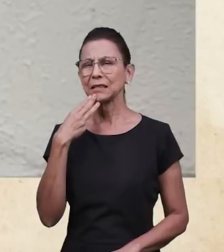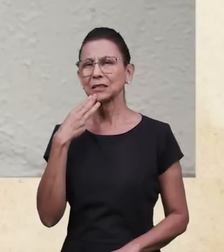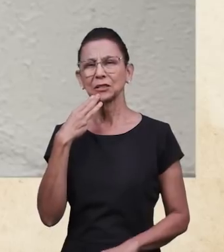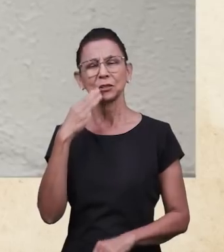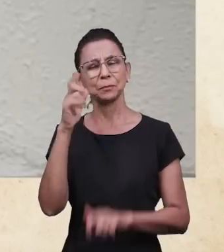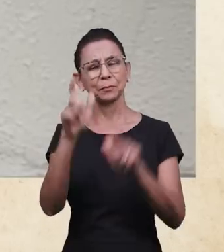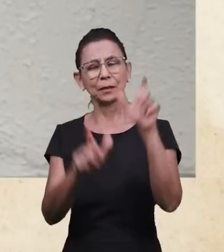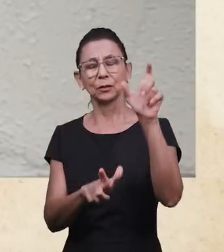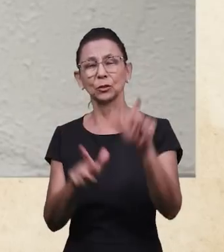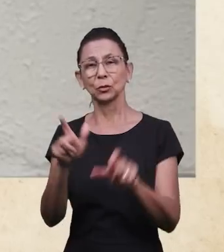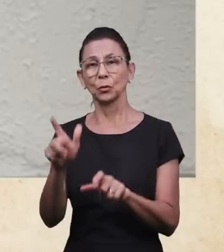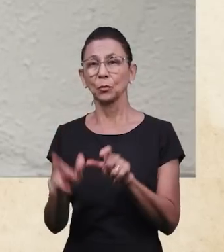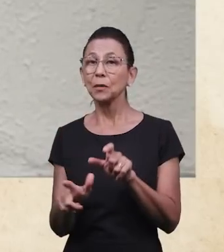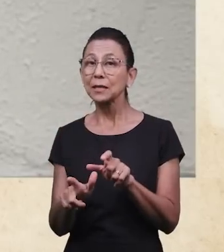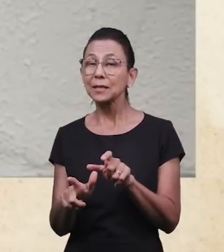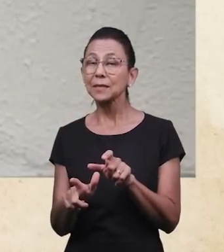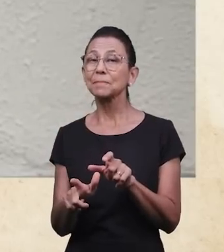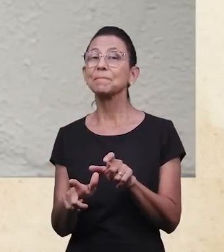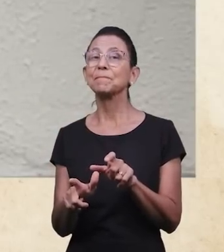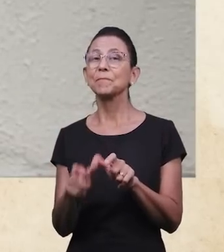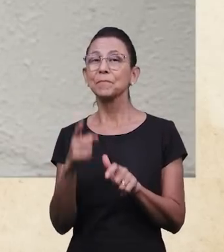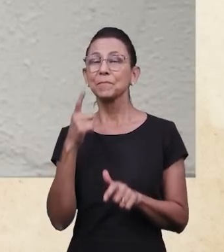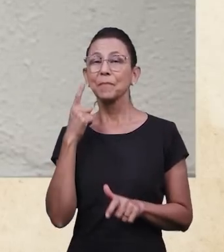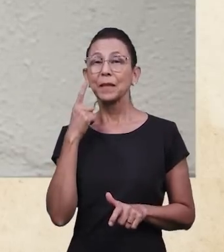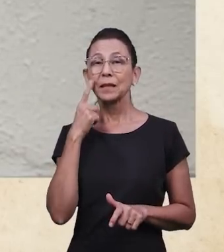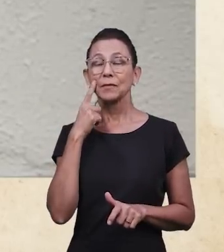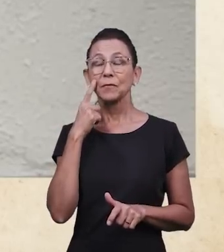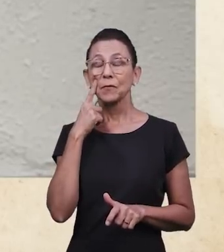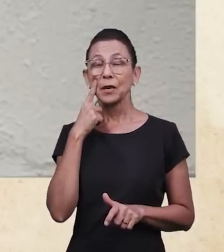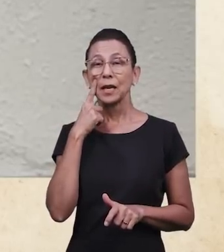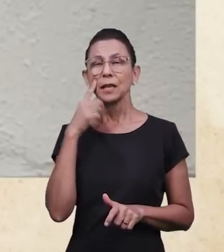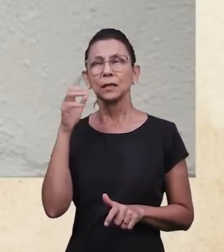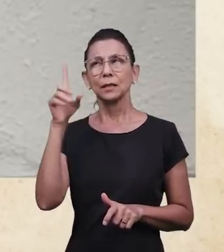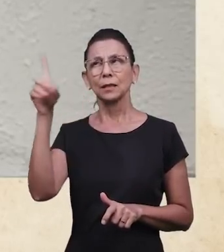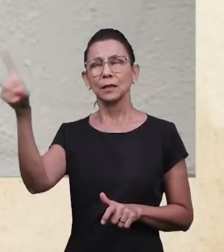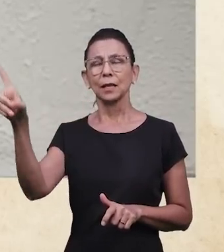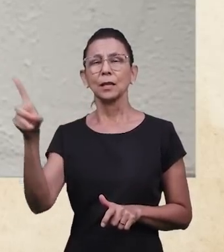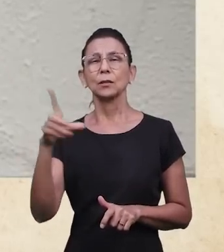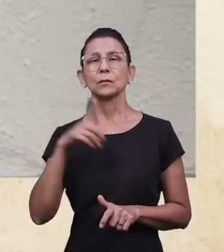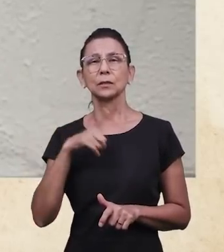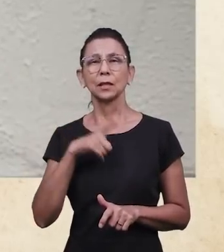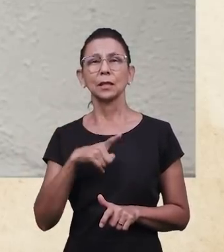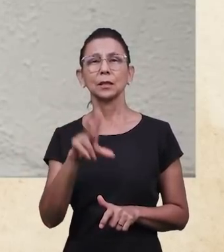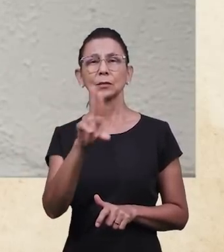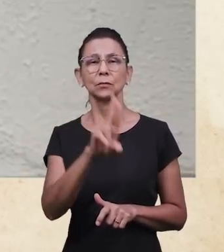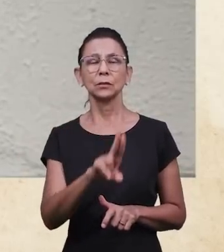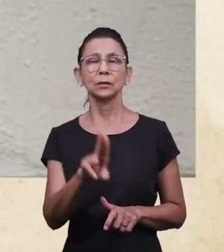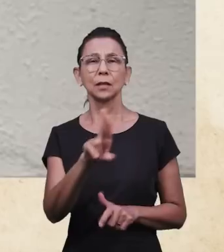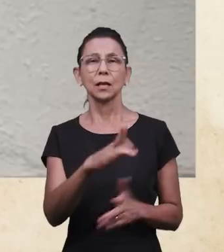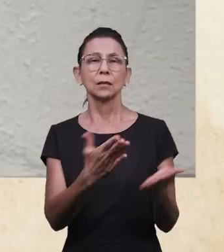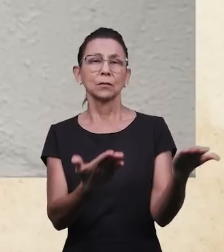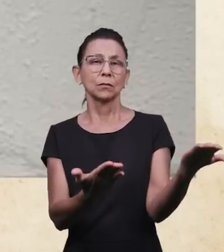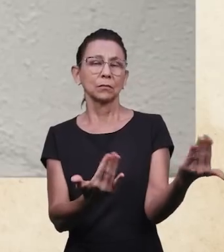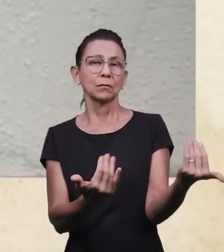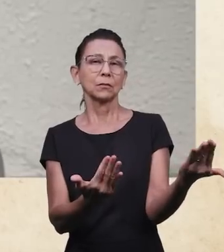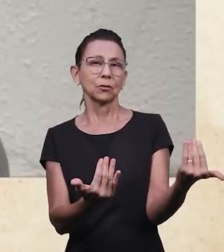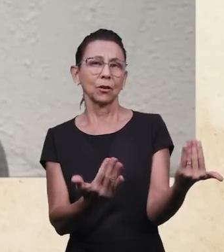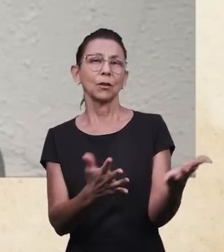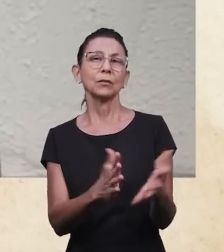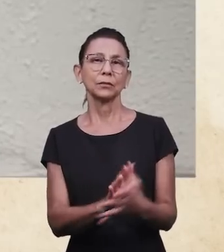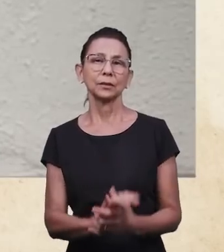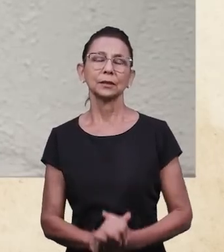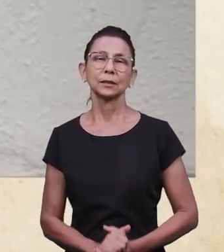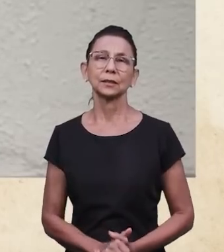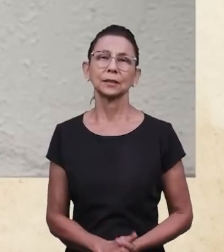palavra que Deus, o Deus que excede todo entendimento, tem guardado os corações e os sentimentos. Eles têm a habilidade